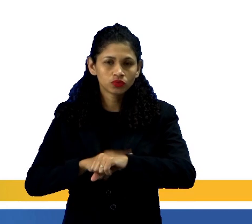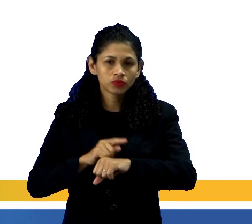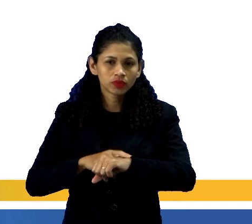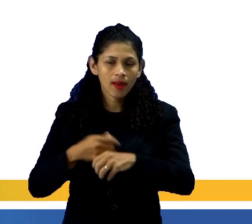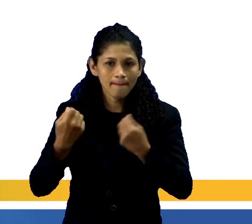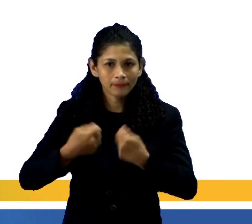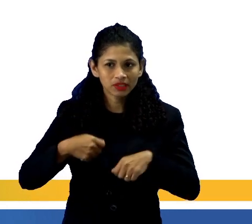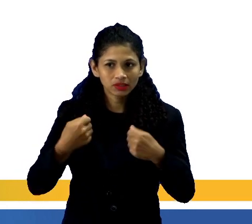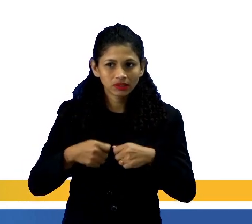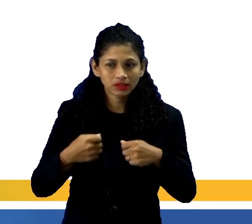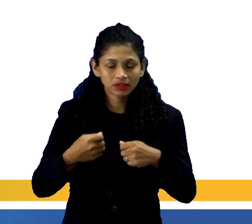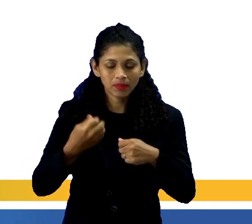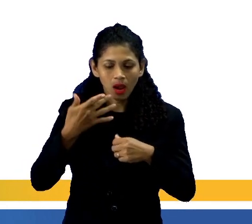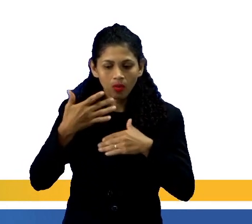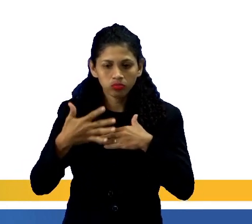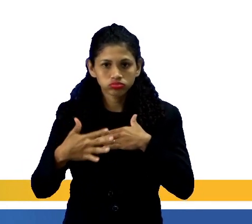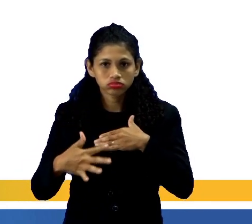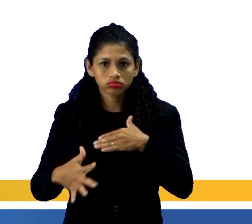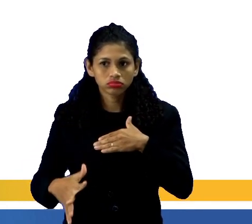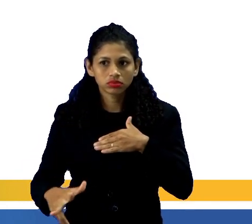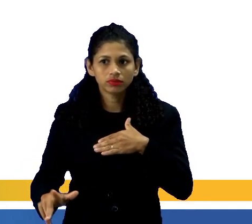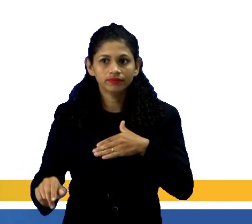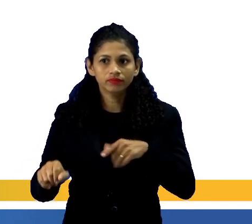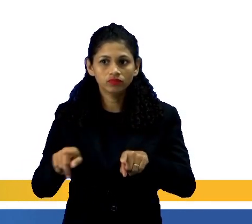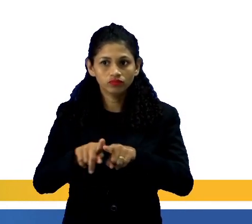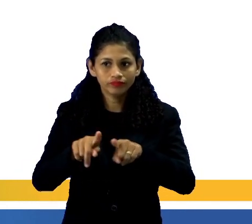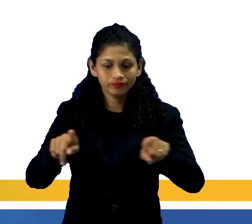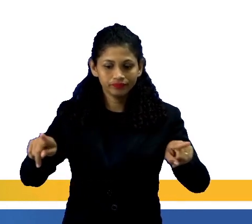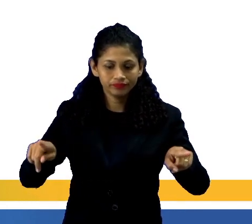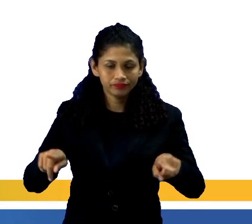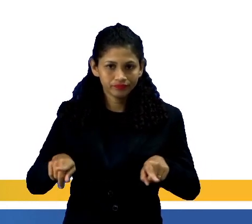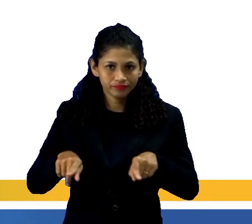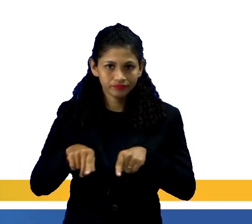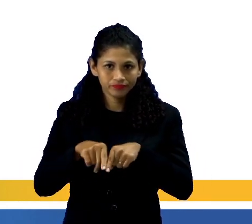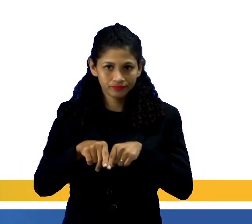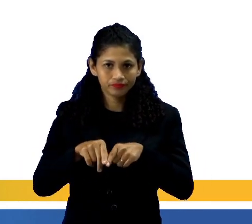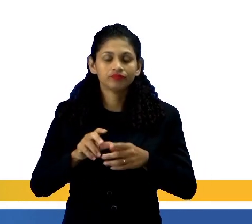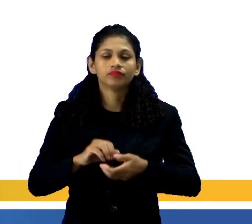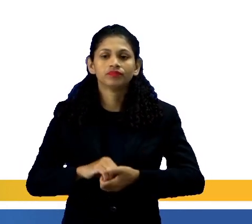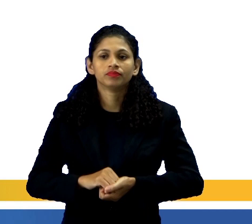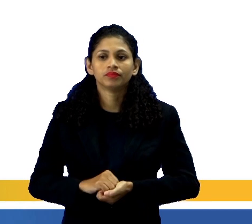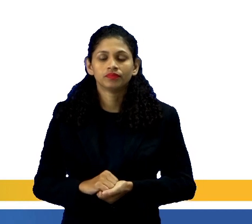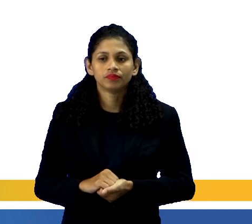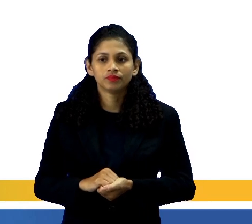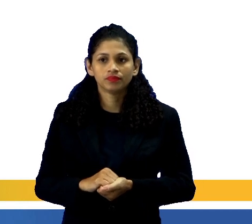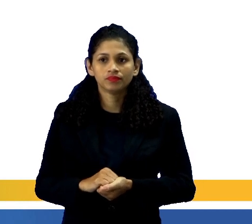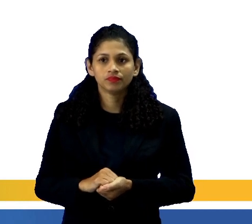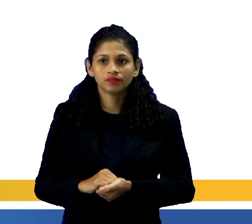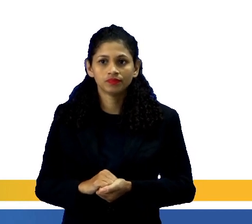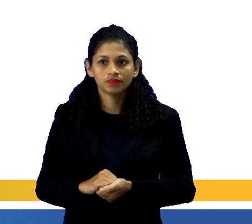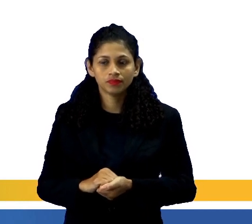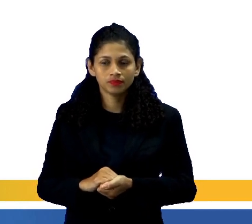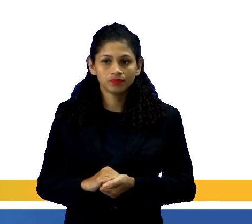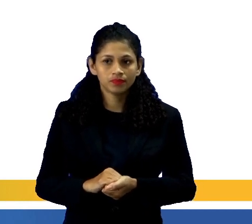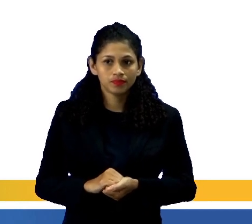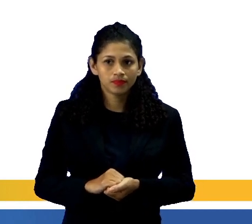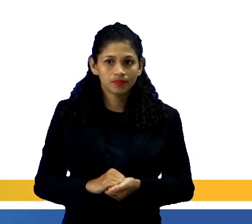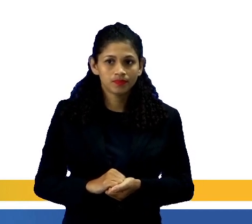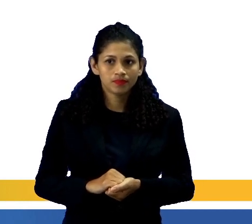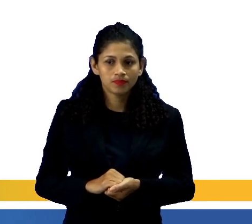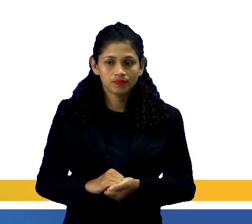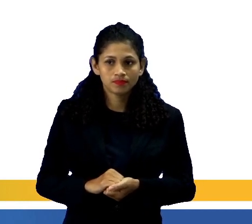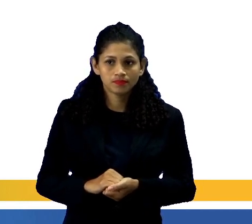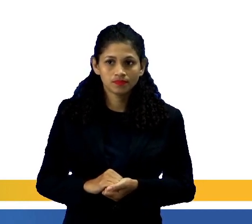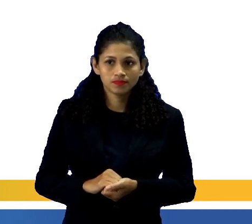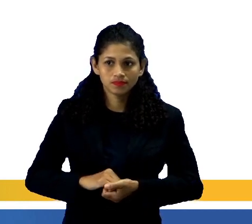grandezas inversamente proporcionais são grandezas que, quando uma aumenta, a outra diminui, na mesma proporção,